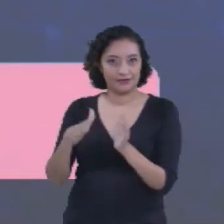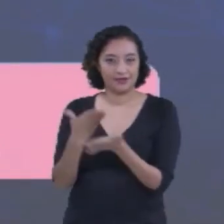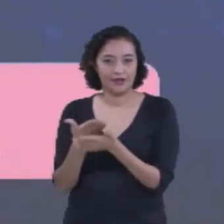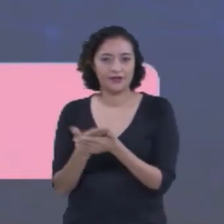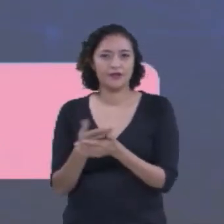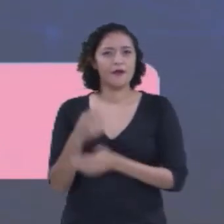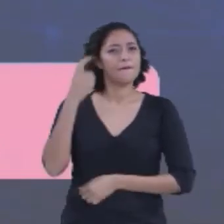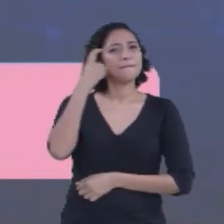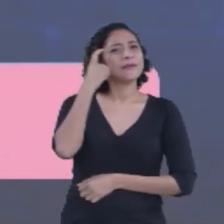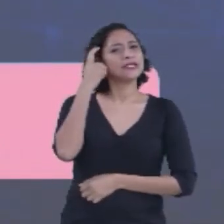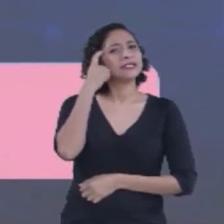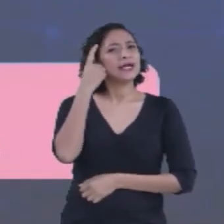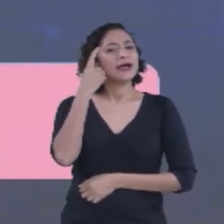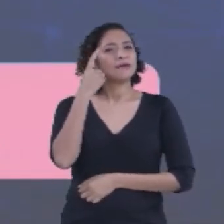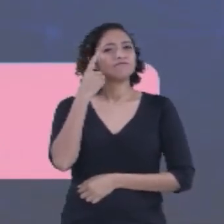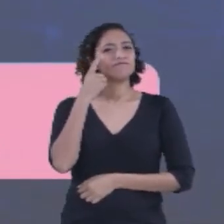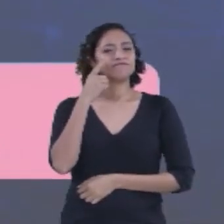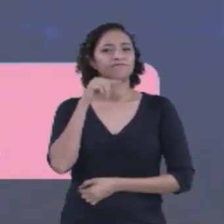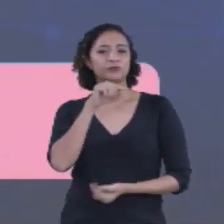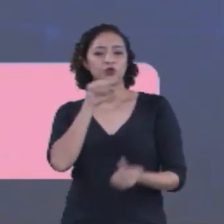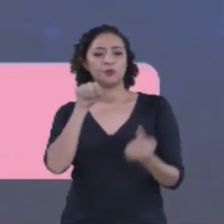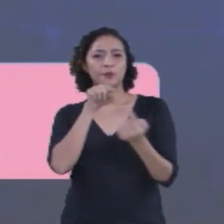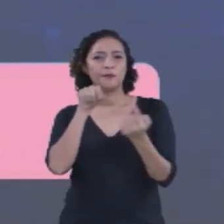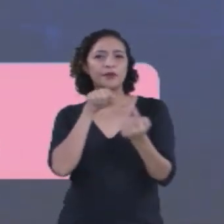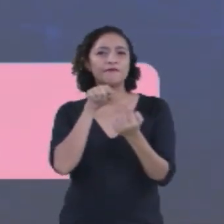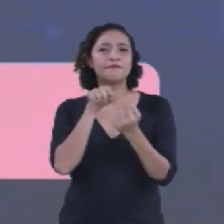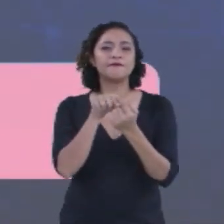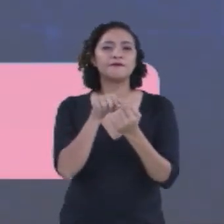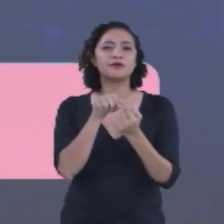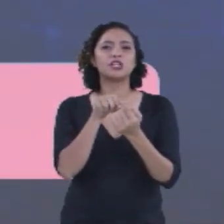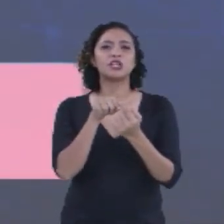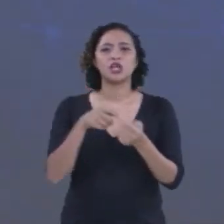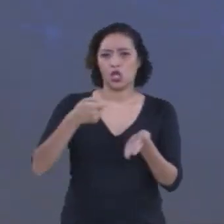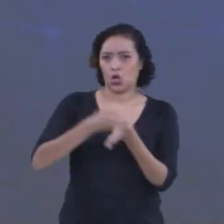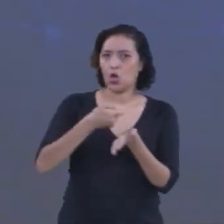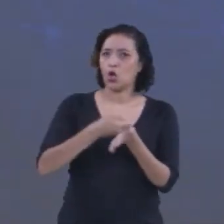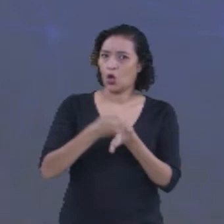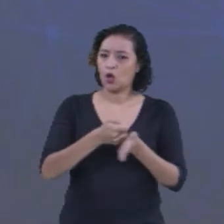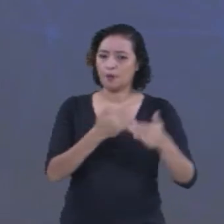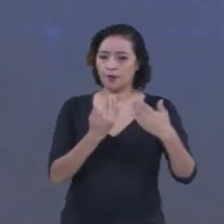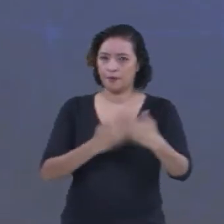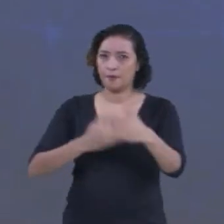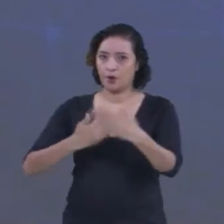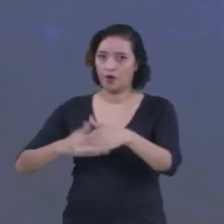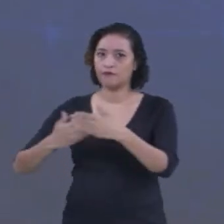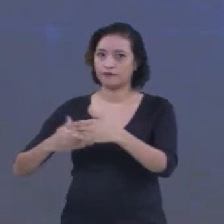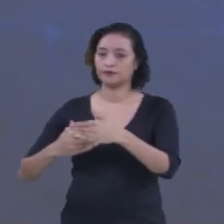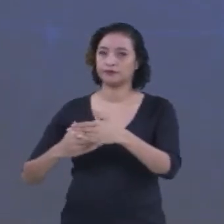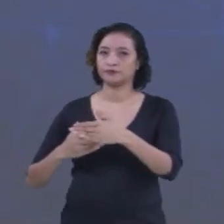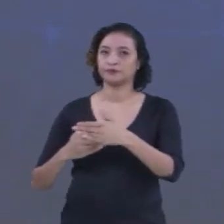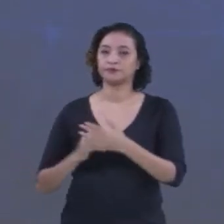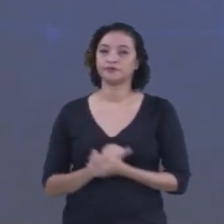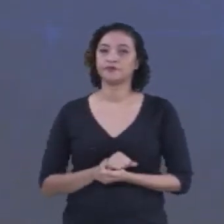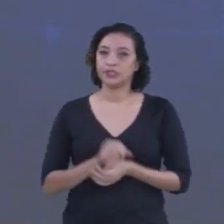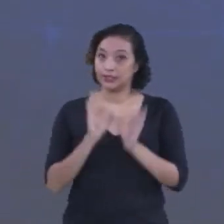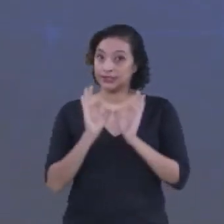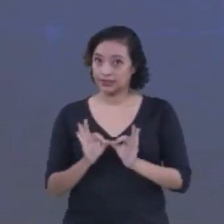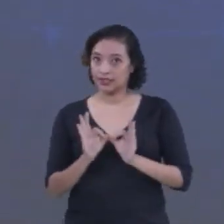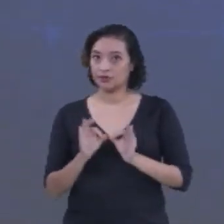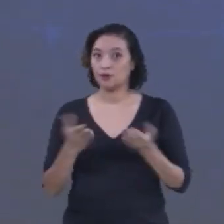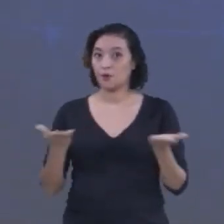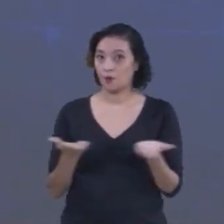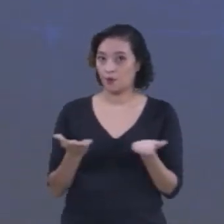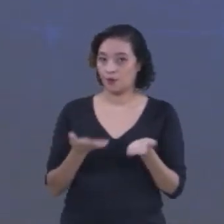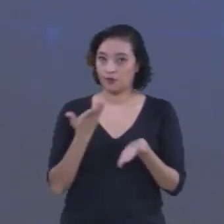pouquinho mais sobre as habilidades que são cobradas aí nos exames externos, certo? E na aula de hoje nós vamos